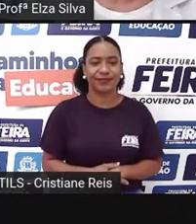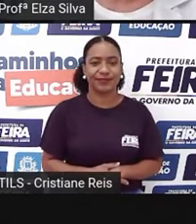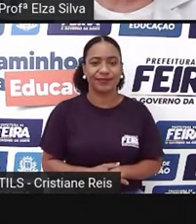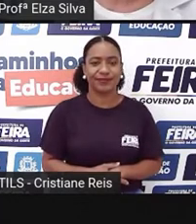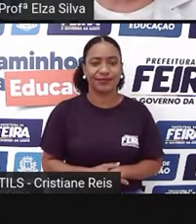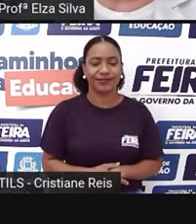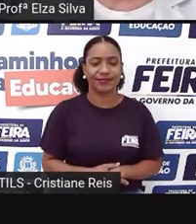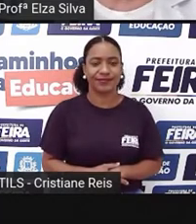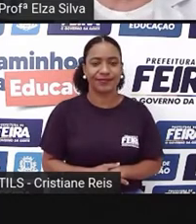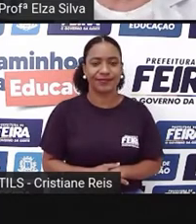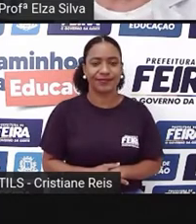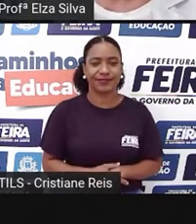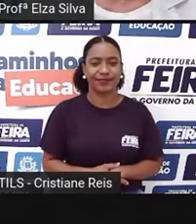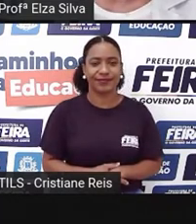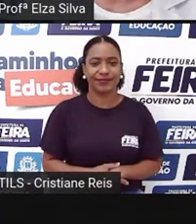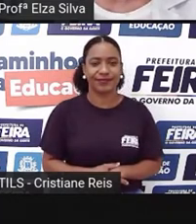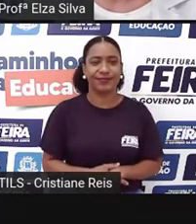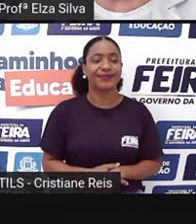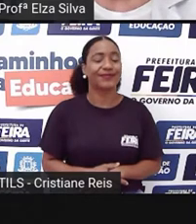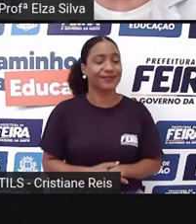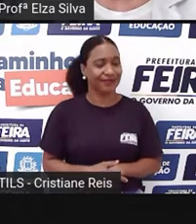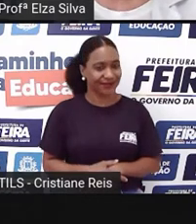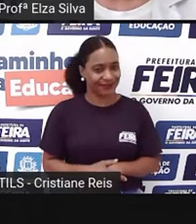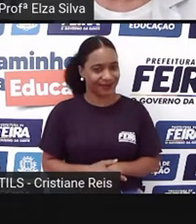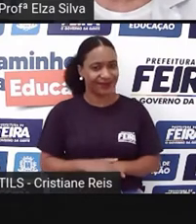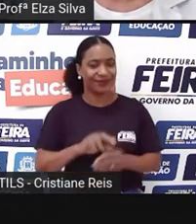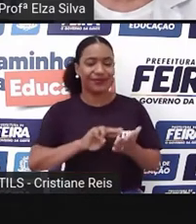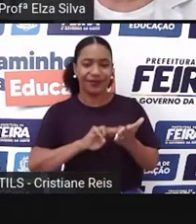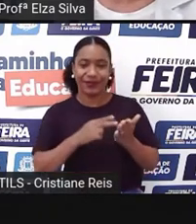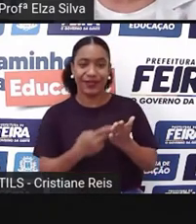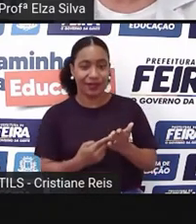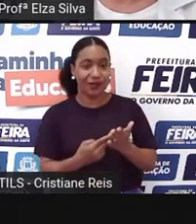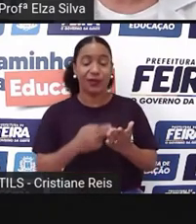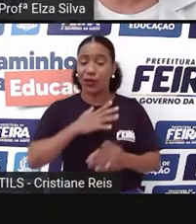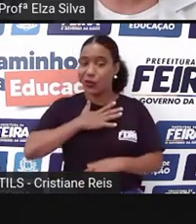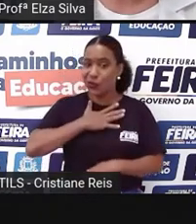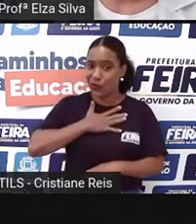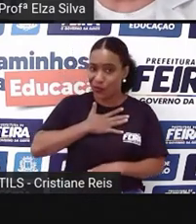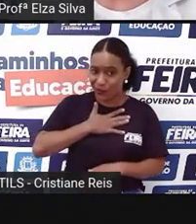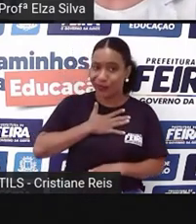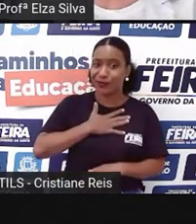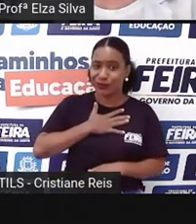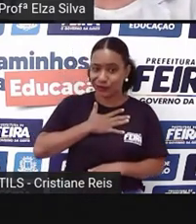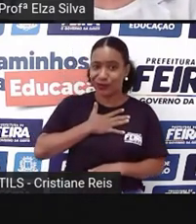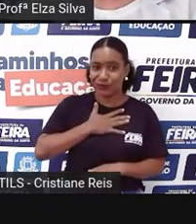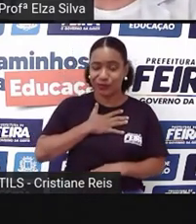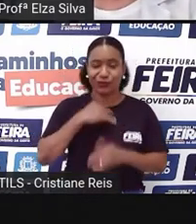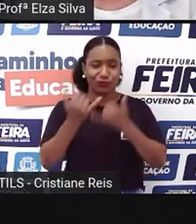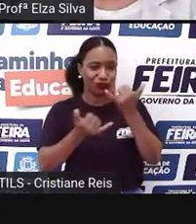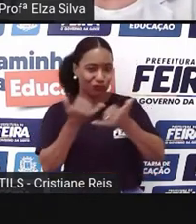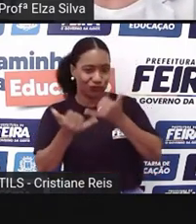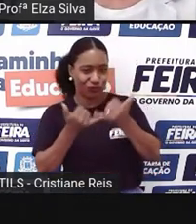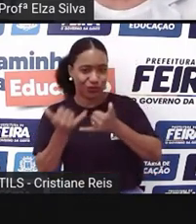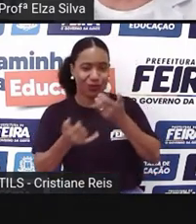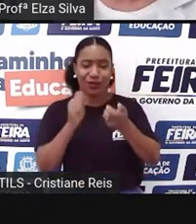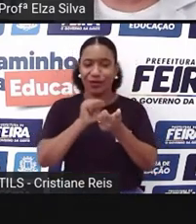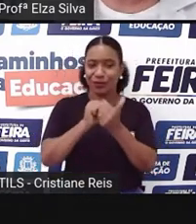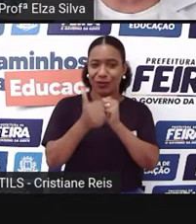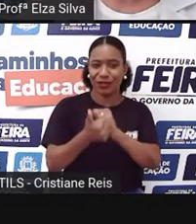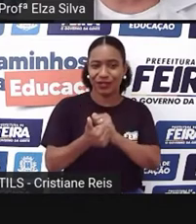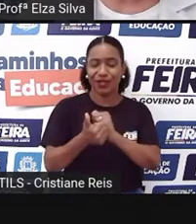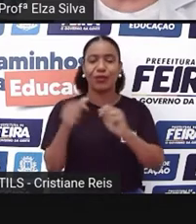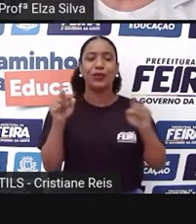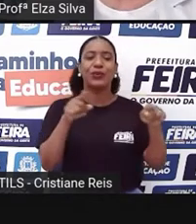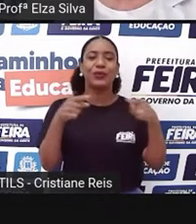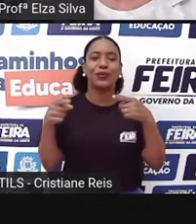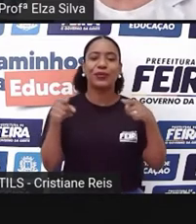to music, go to the movies. Então, eu gosto de jogar lacrosse, esportes, ouvir